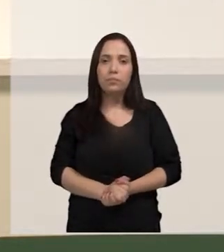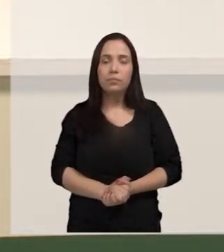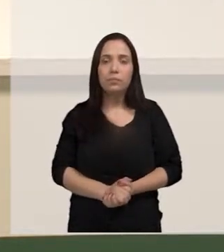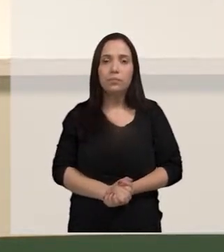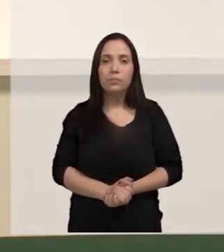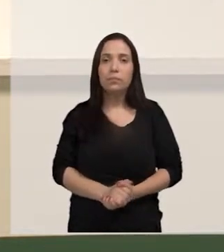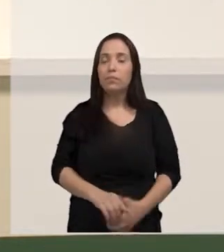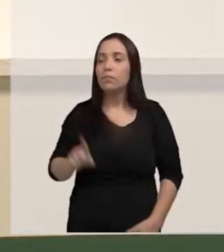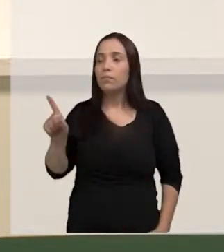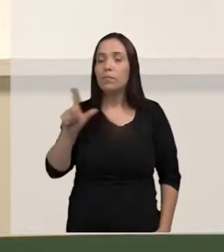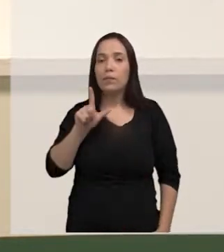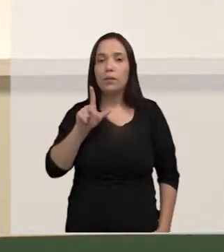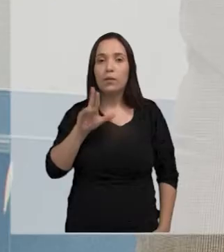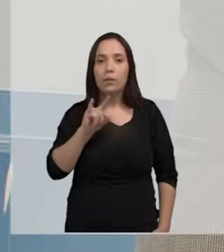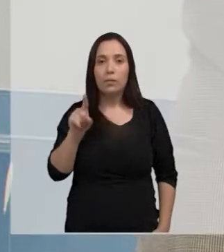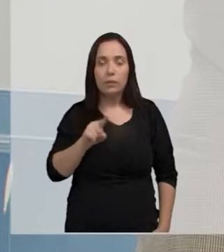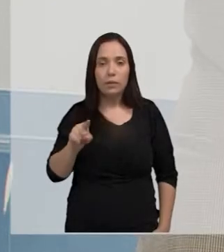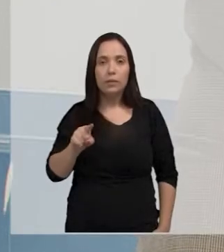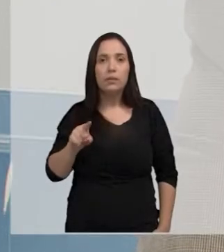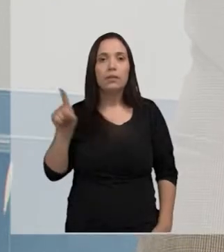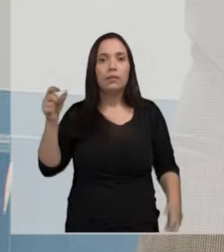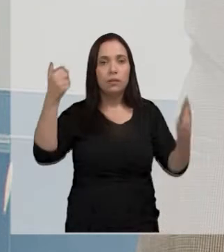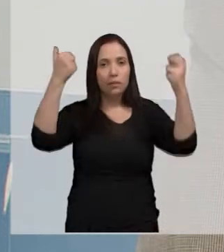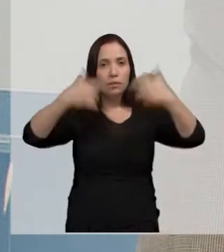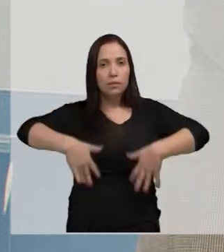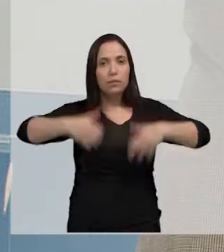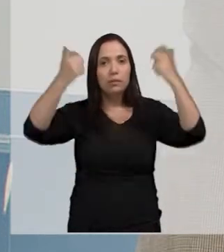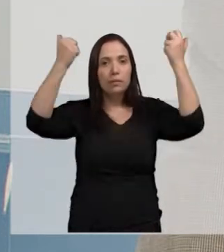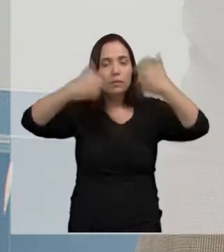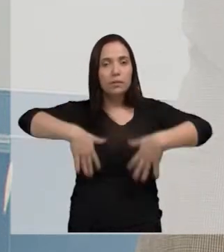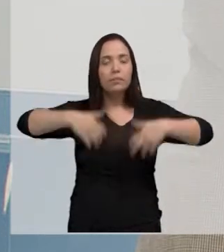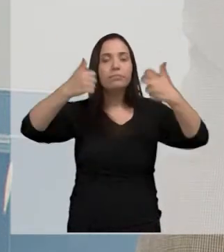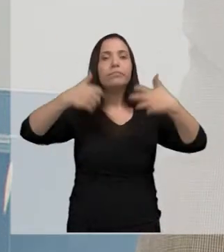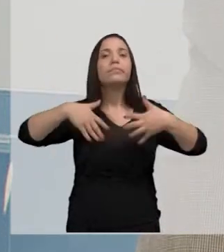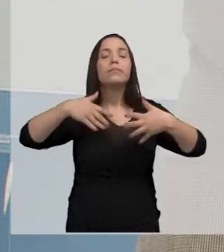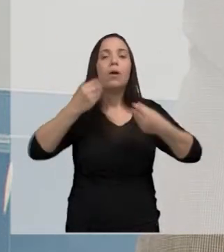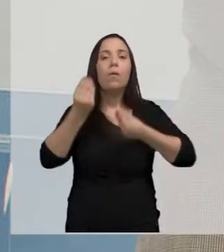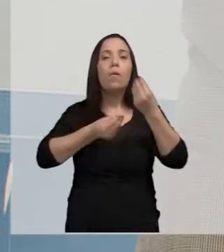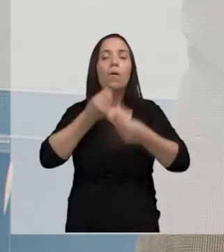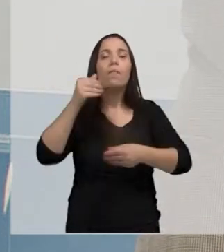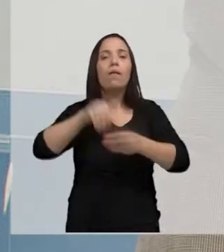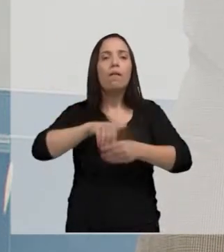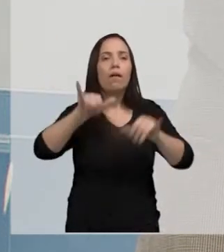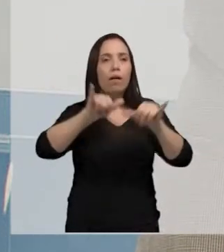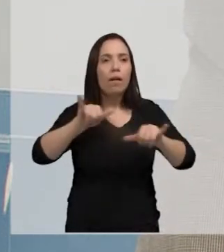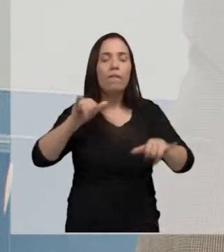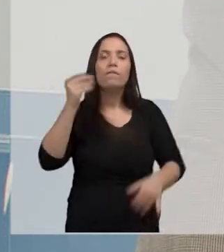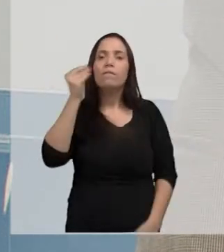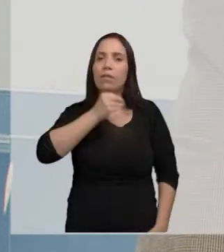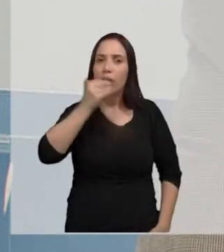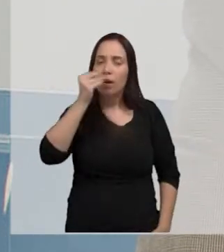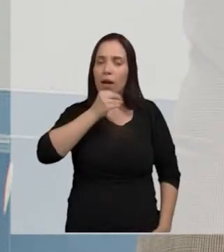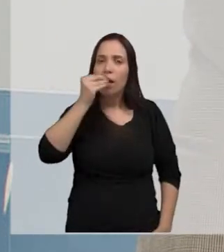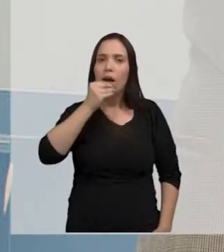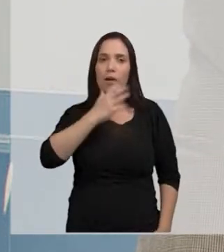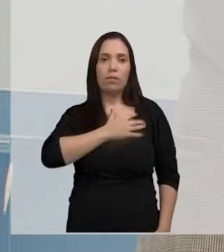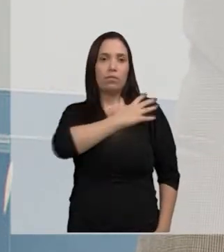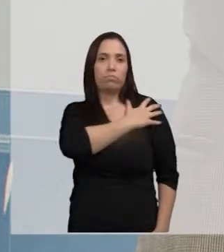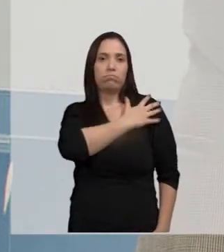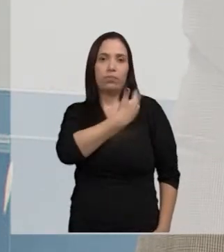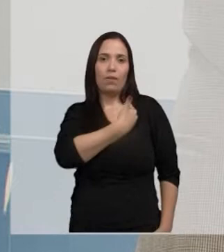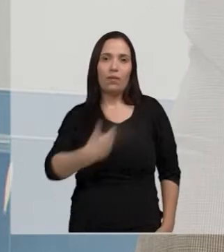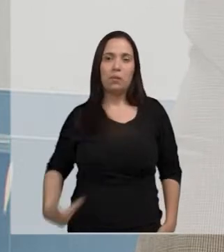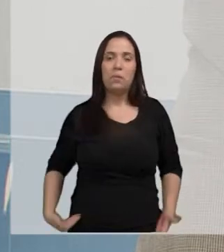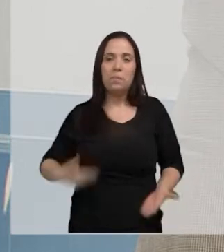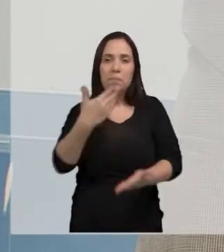coisa muito séria em relação a campanha fraca como foi essa do general, cara. Ela dificulta a vida de todo mundo. E foi uma vitória para ele se sair dessa história, né?